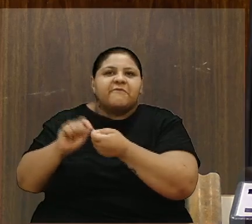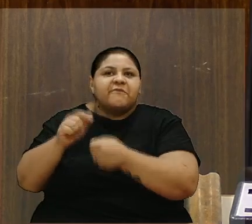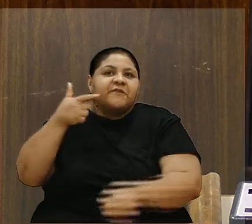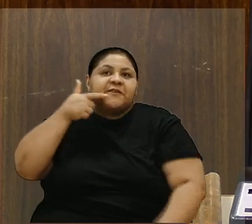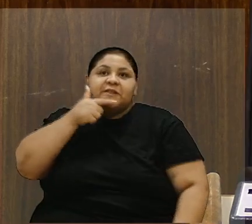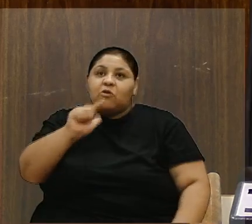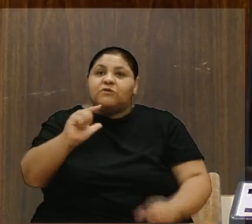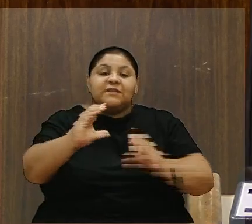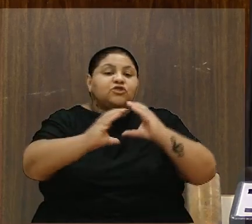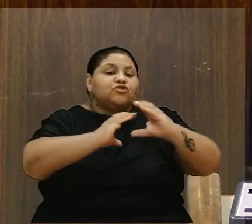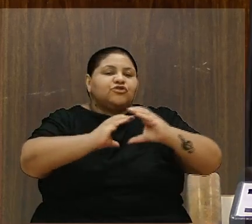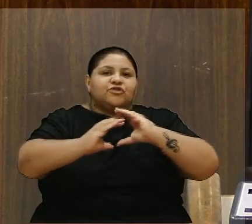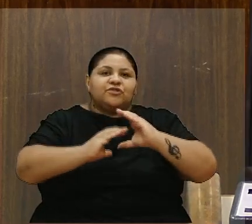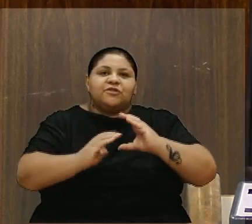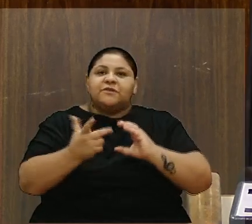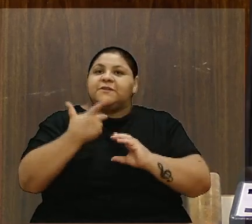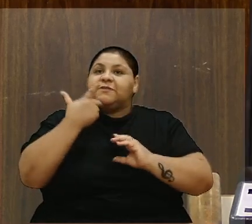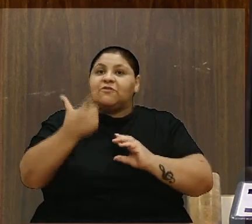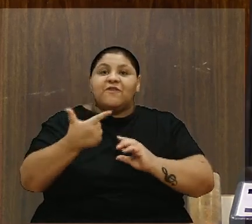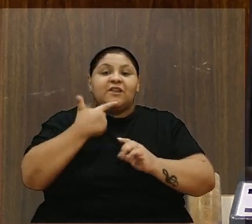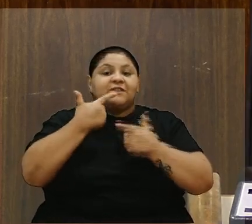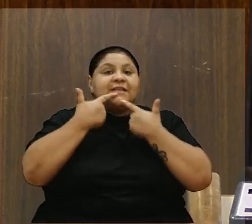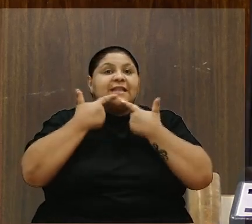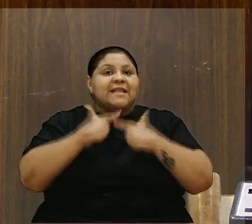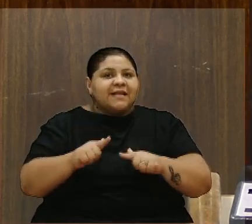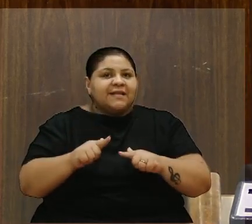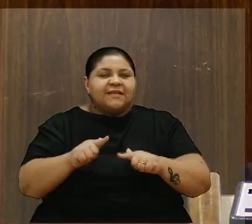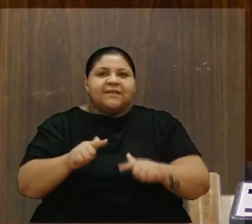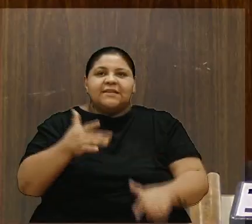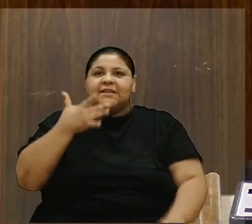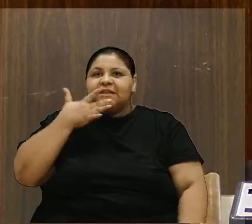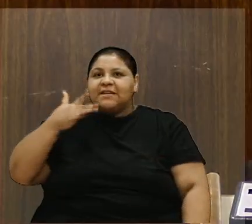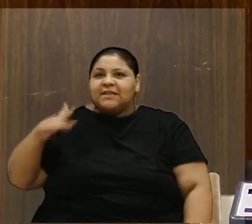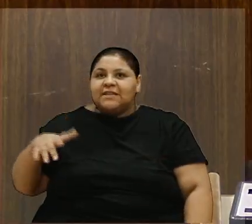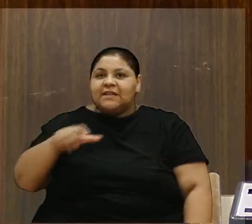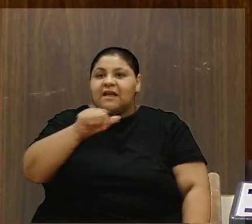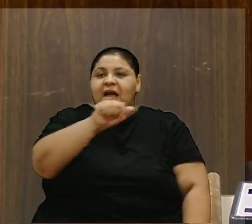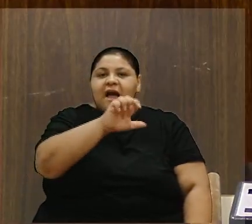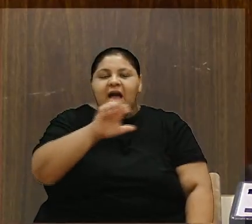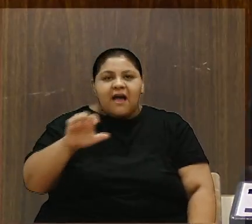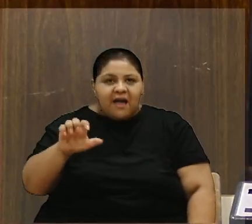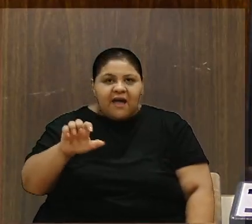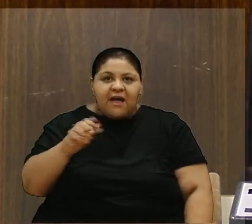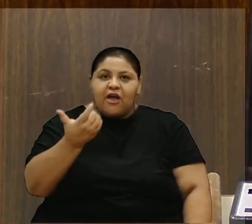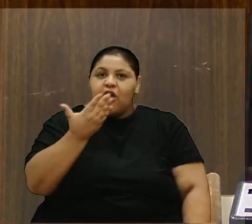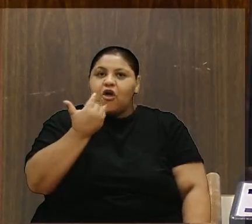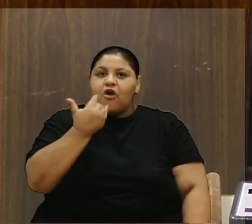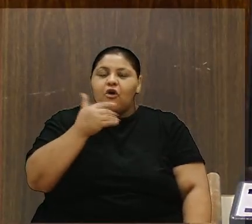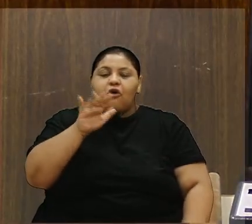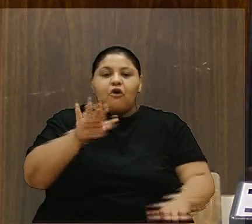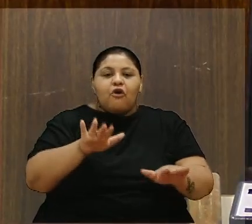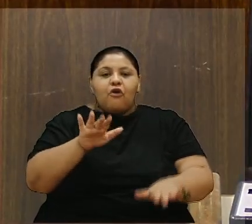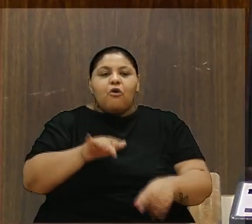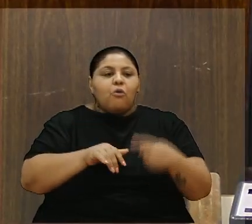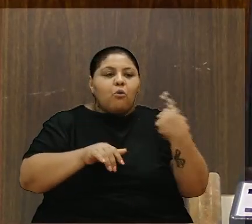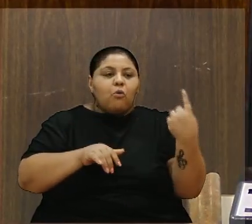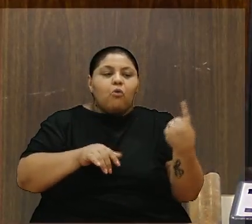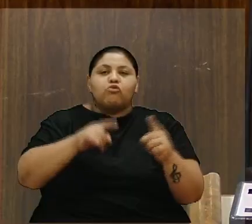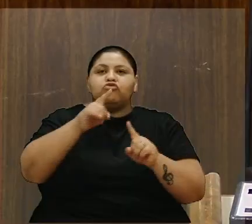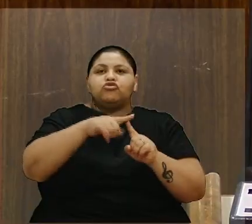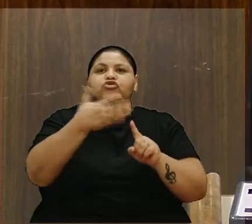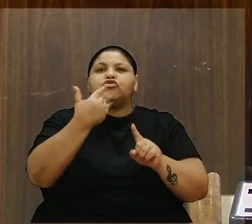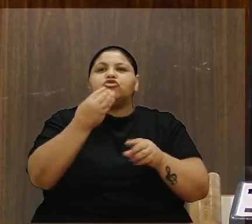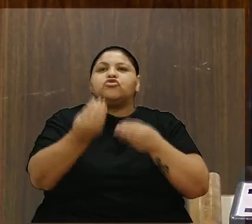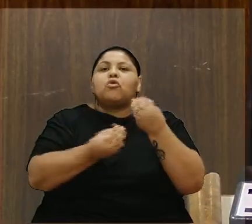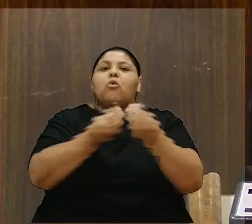se comunicar, não fala a nossa língua. As crianças do público AE, que comem, às vezes, um só tipo de alimento,